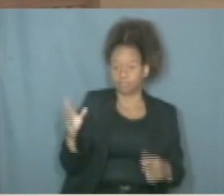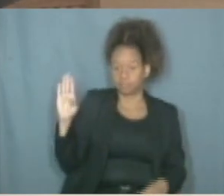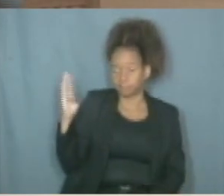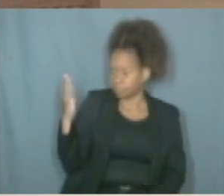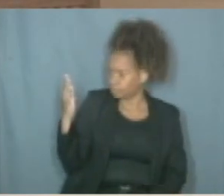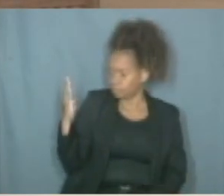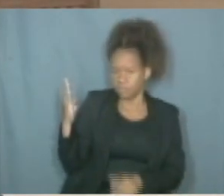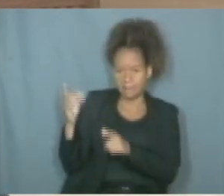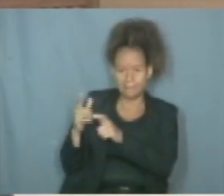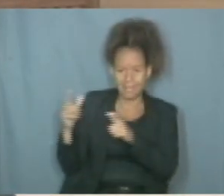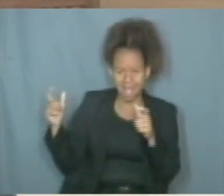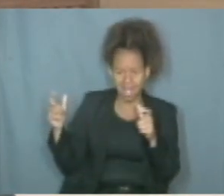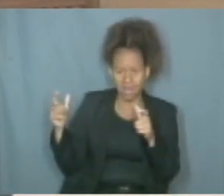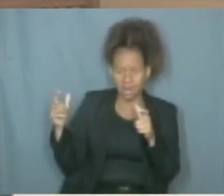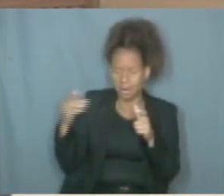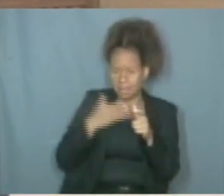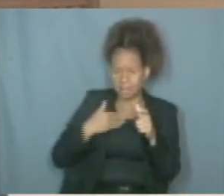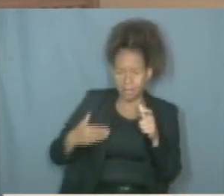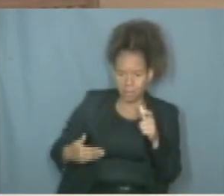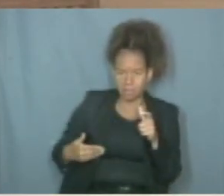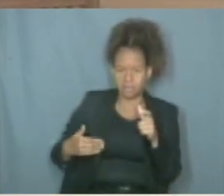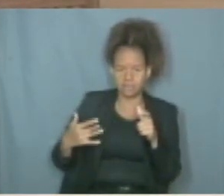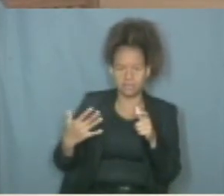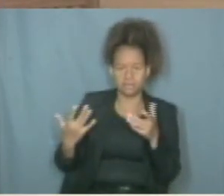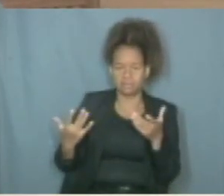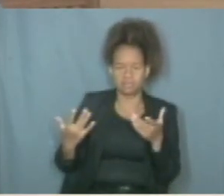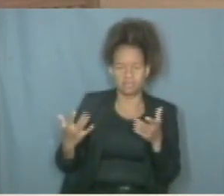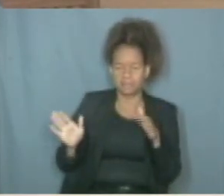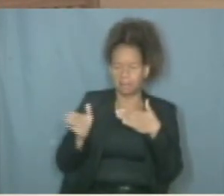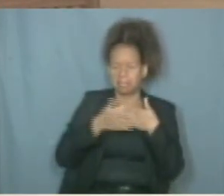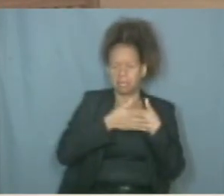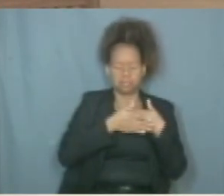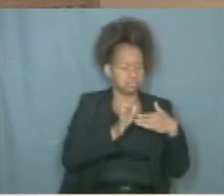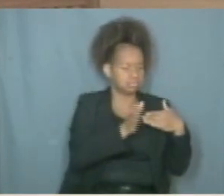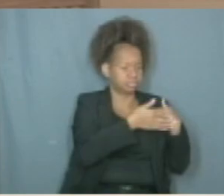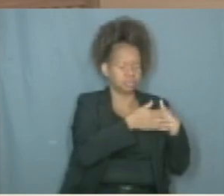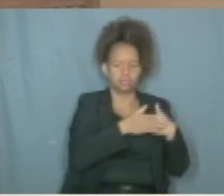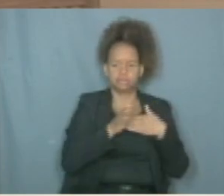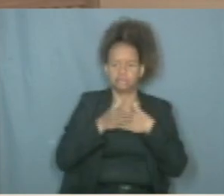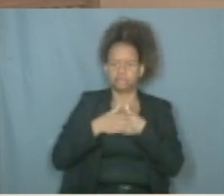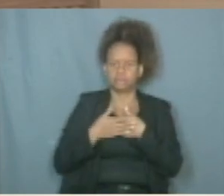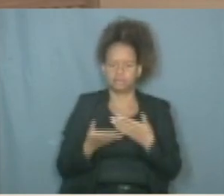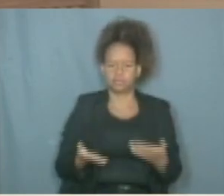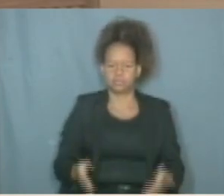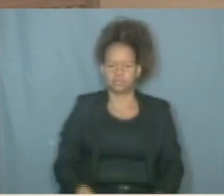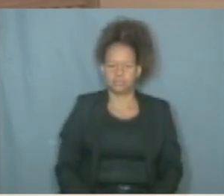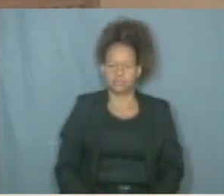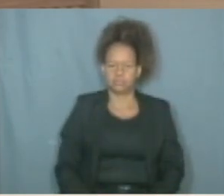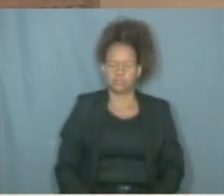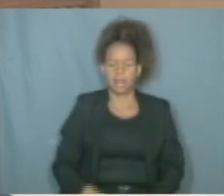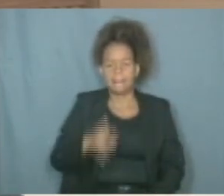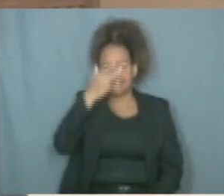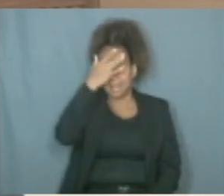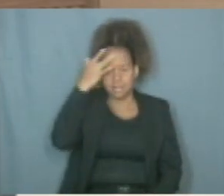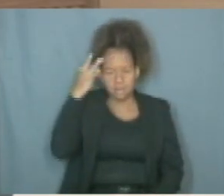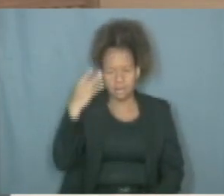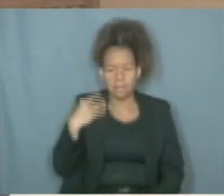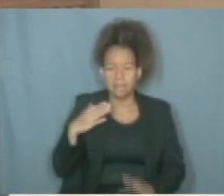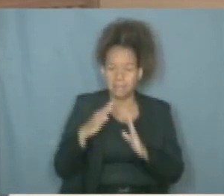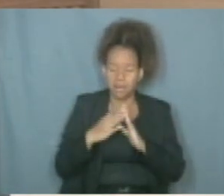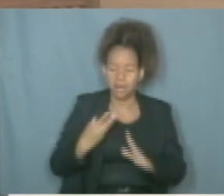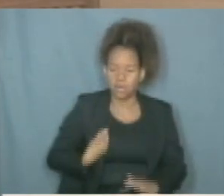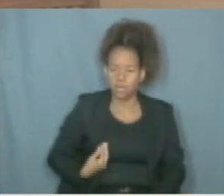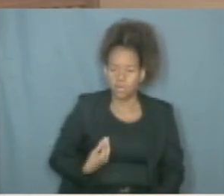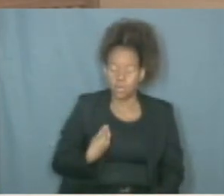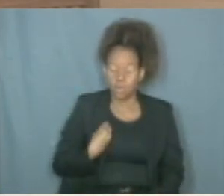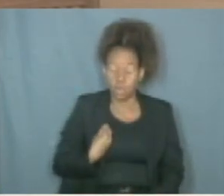a maioria deles públicos, na cidade simplesmente estão fechados e não funcionam. As pessoas em situação de rua, quando